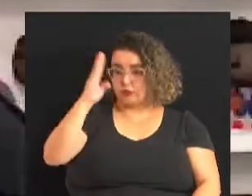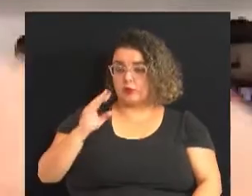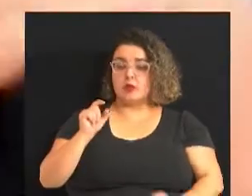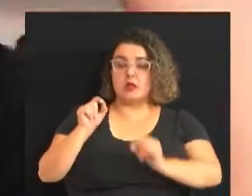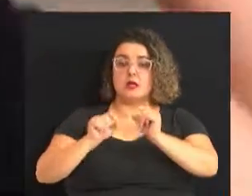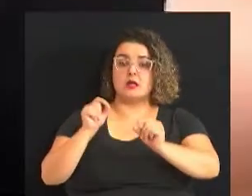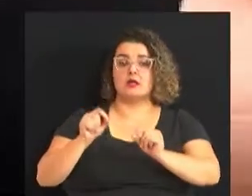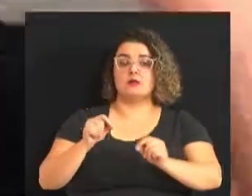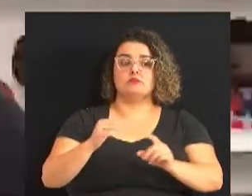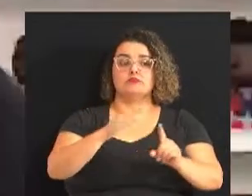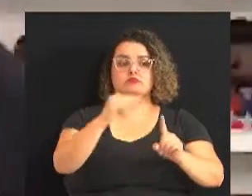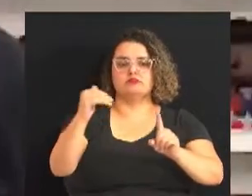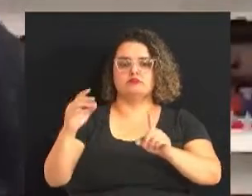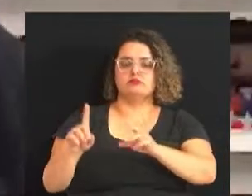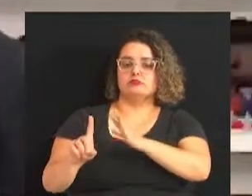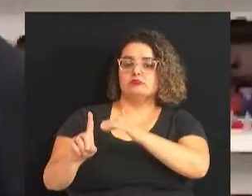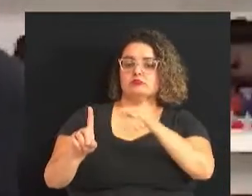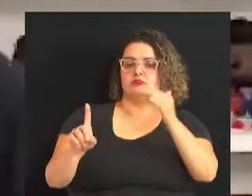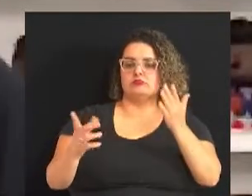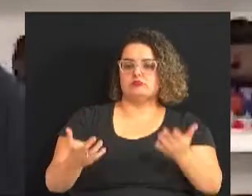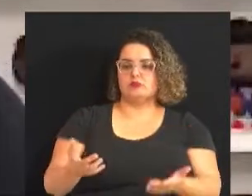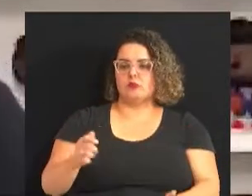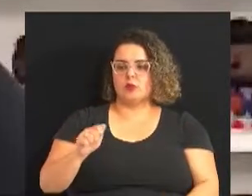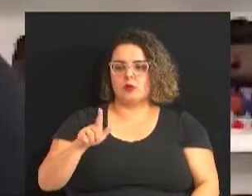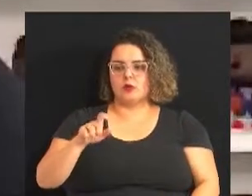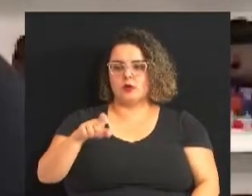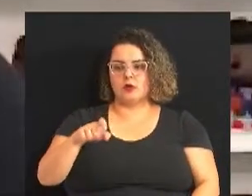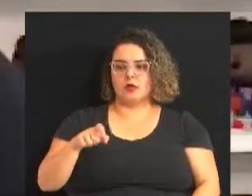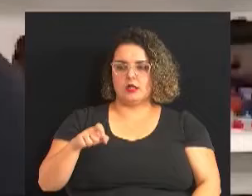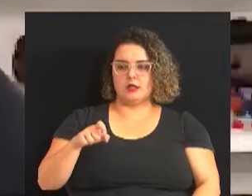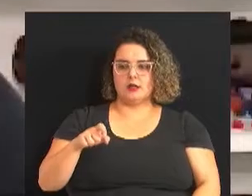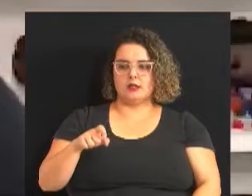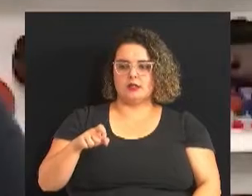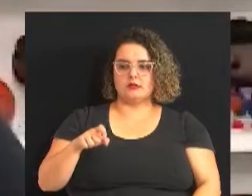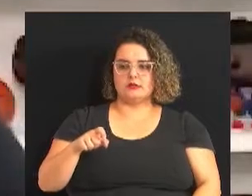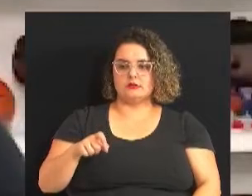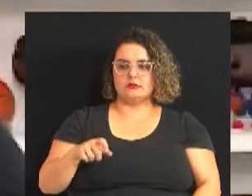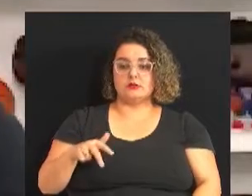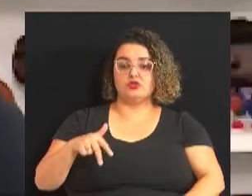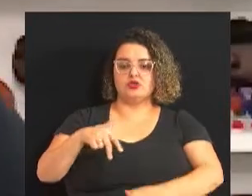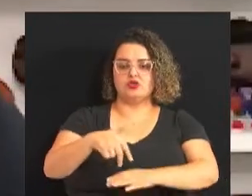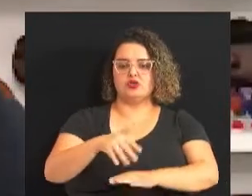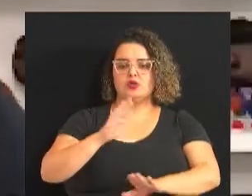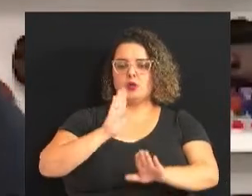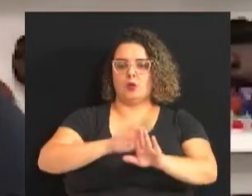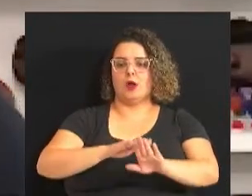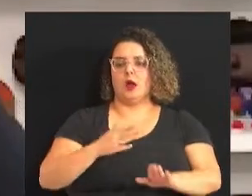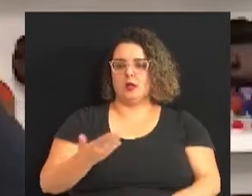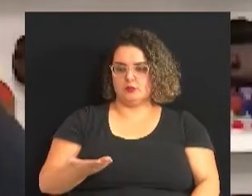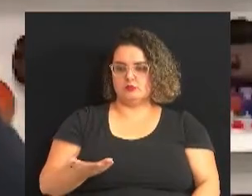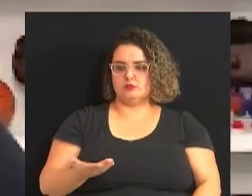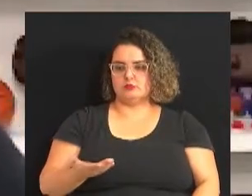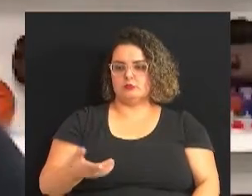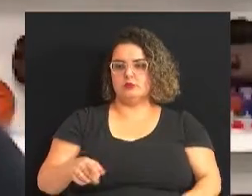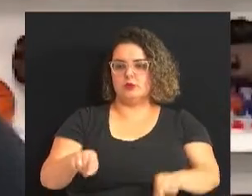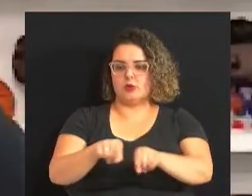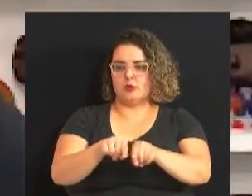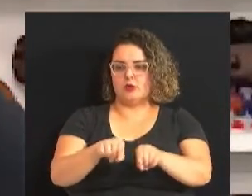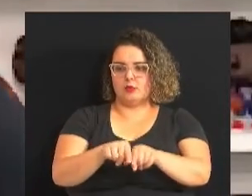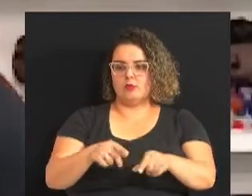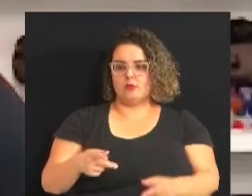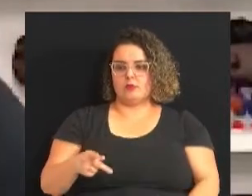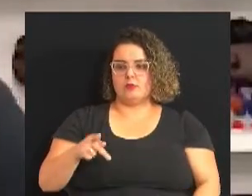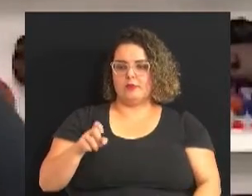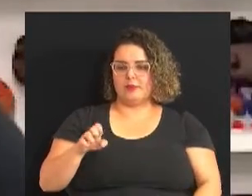se destacando. Então, o Aleksandar Petrovic, ele já chega com essa função. Ele chegou também com